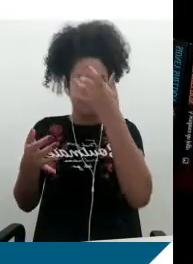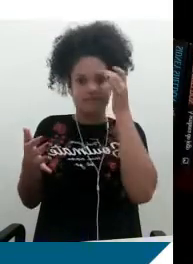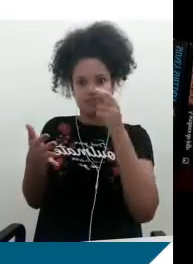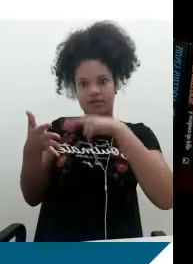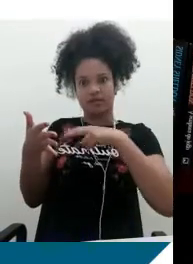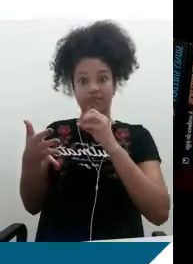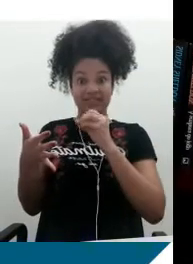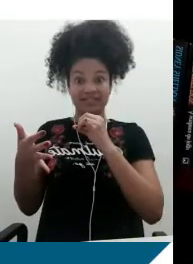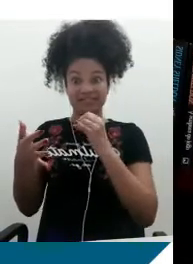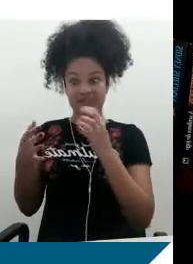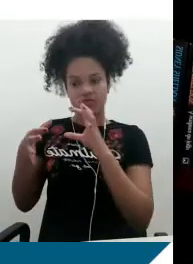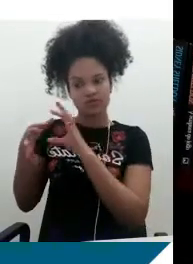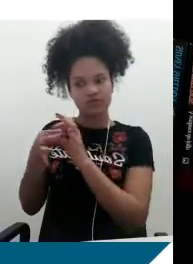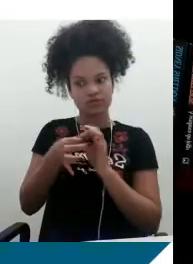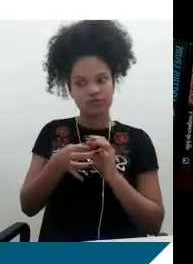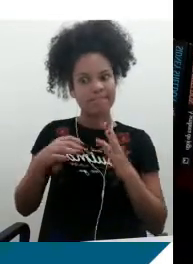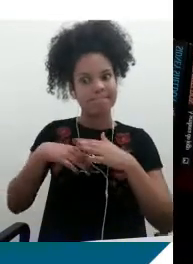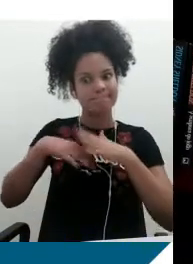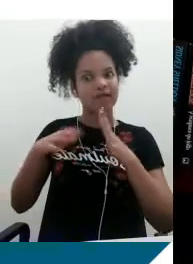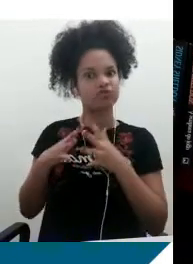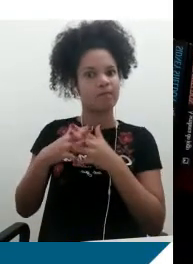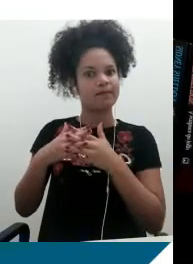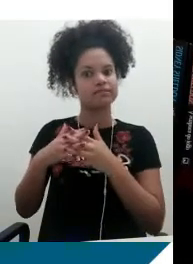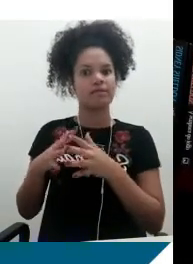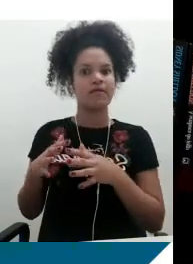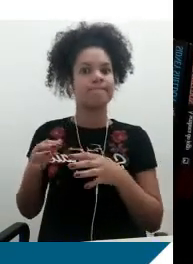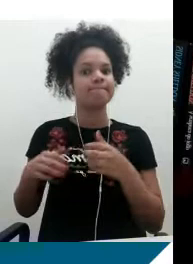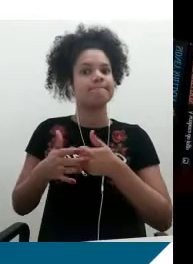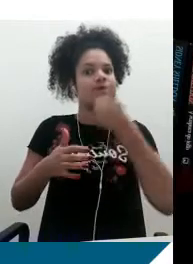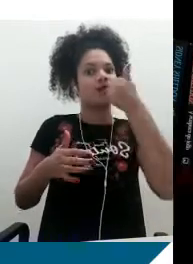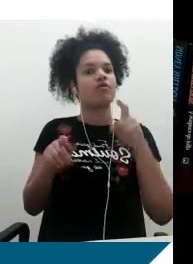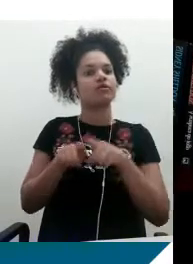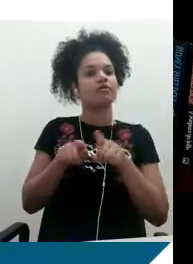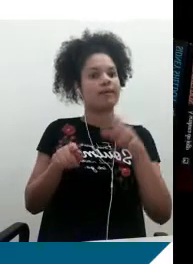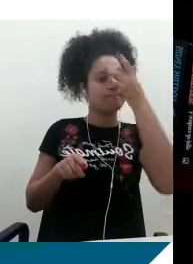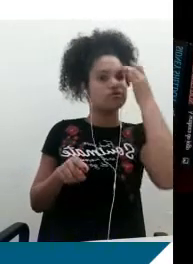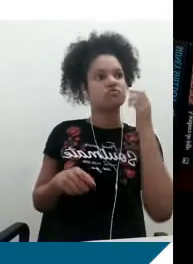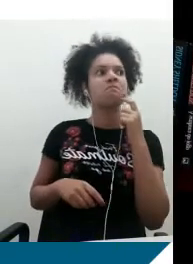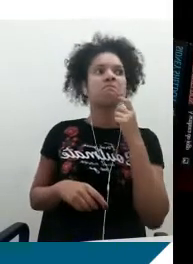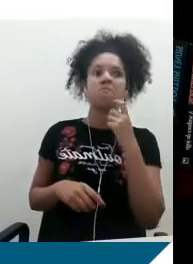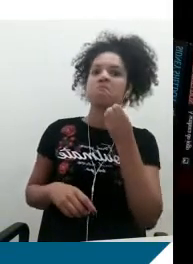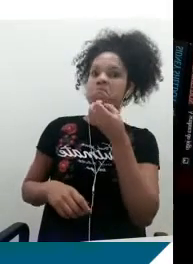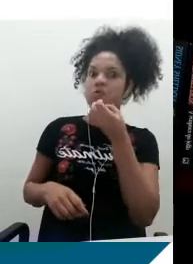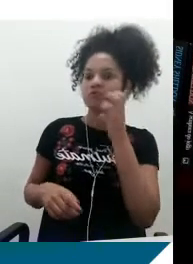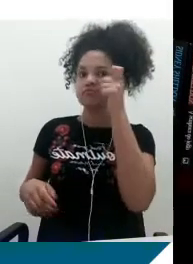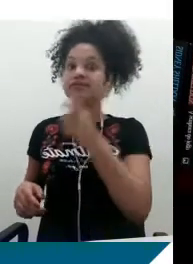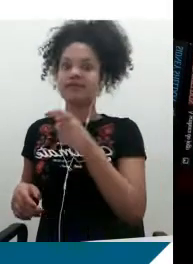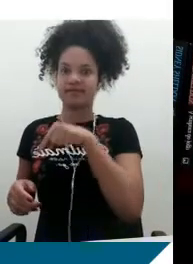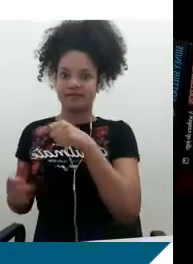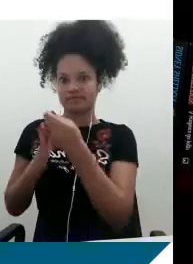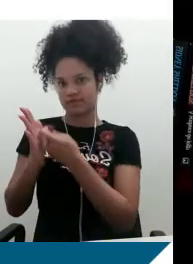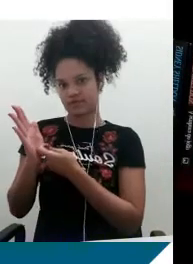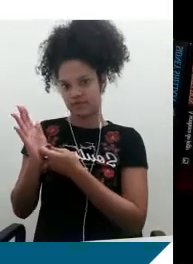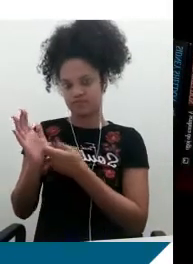Quanto mais criativa, mais complexa é a contextualização, melhor e mais expectativas serão criadas a respeito do texto que